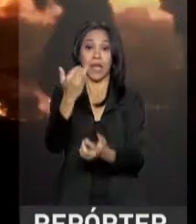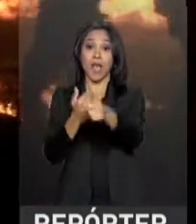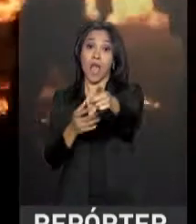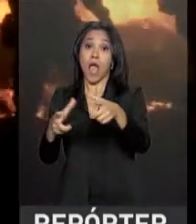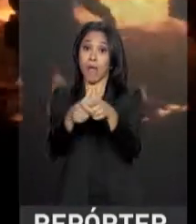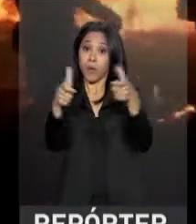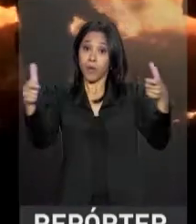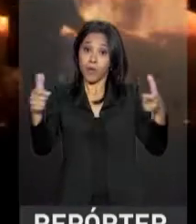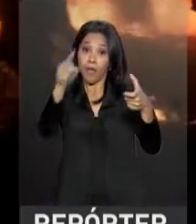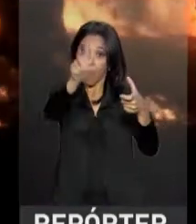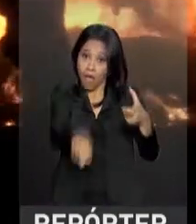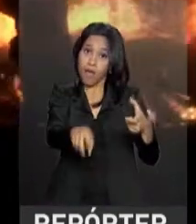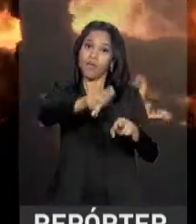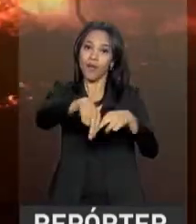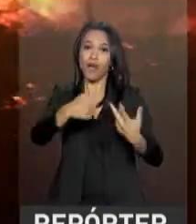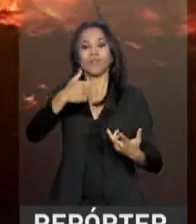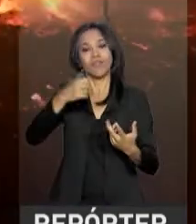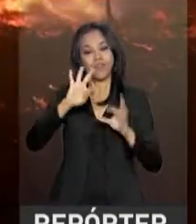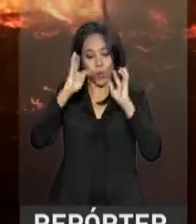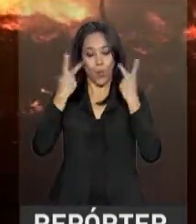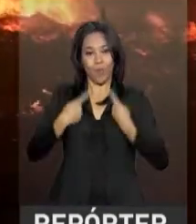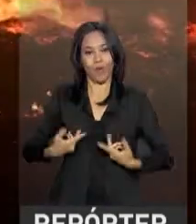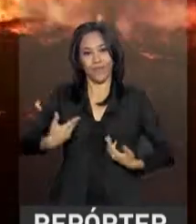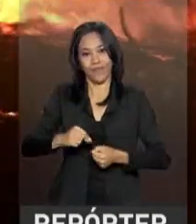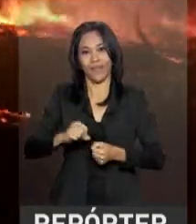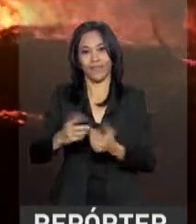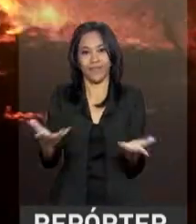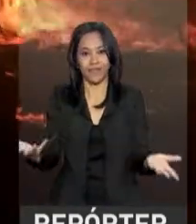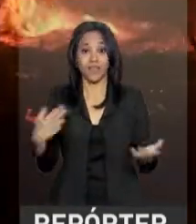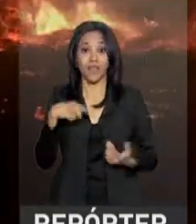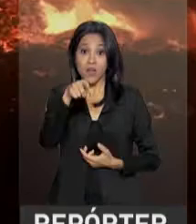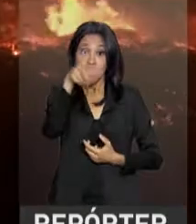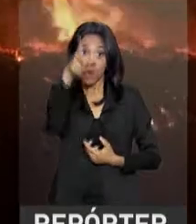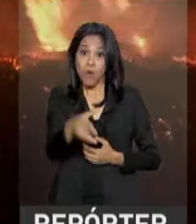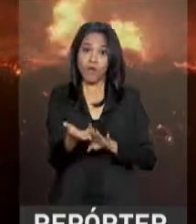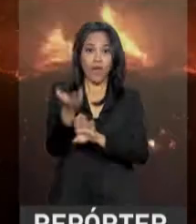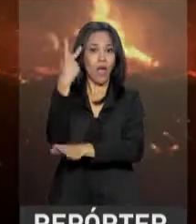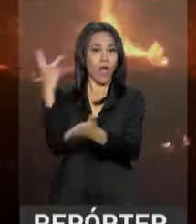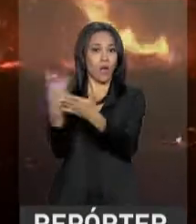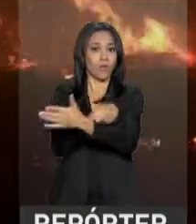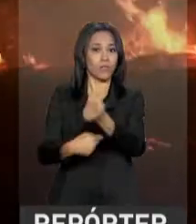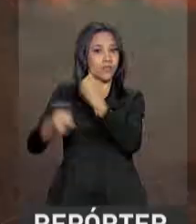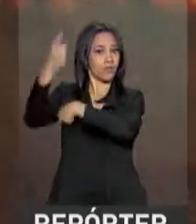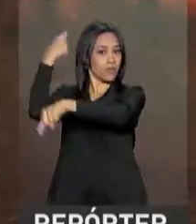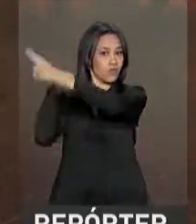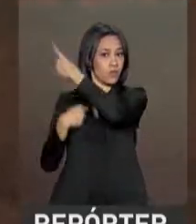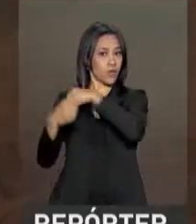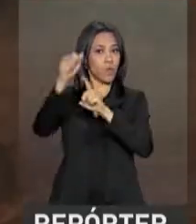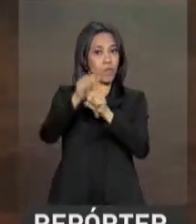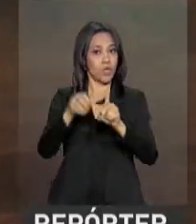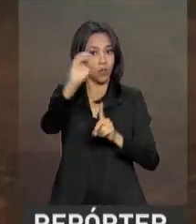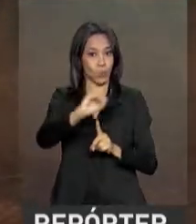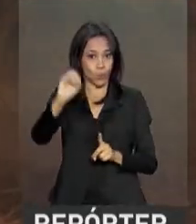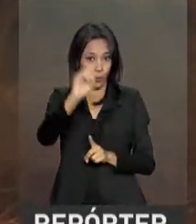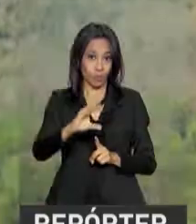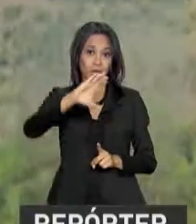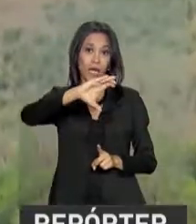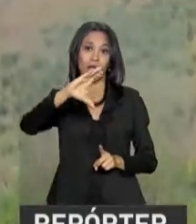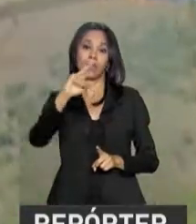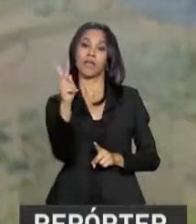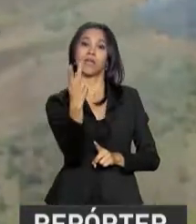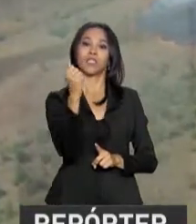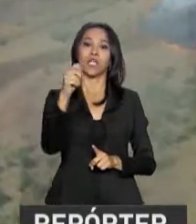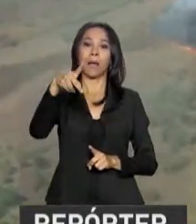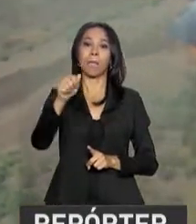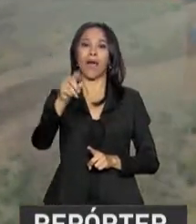ambientais é causada pela ação humana. O fogo que tomou conta do Parque Nacional da Chapada dos Veadeiros em outubro de 2017 e